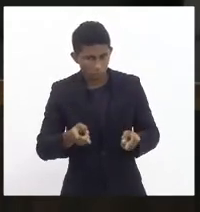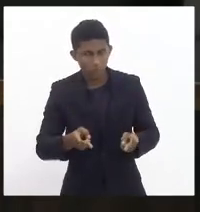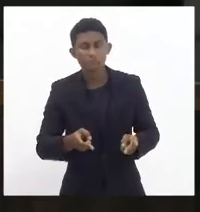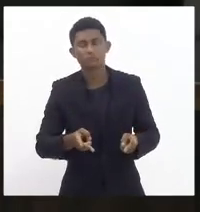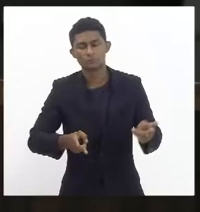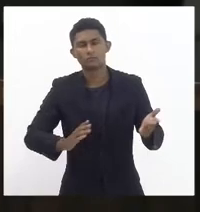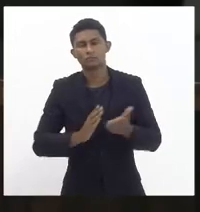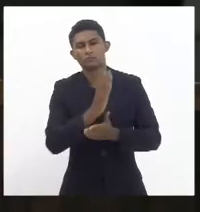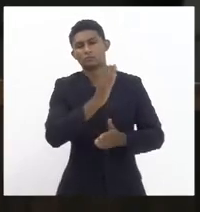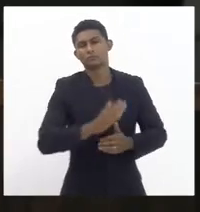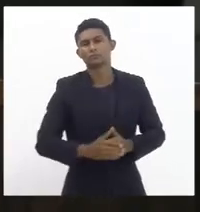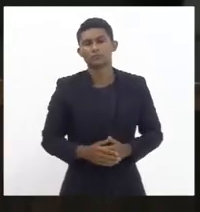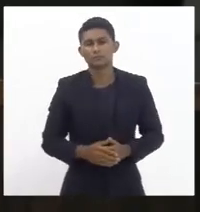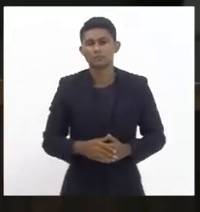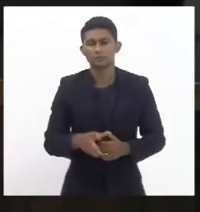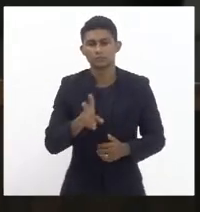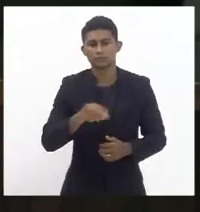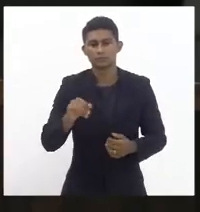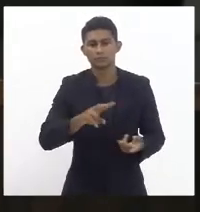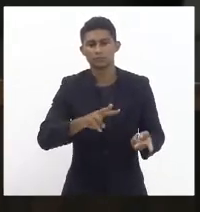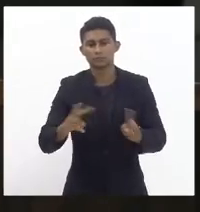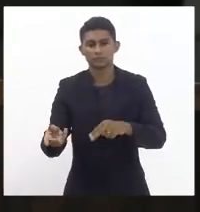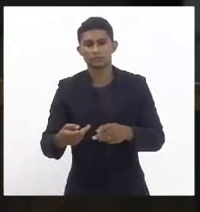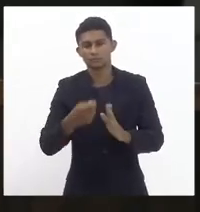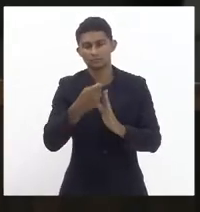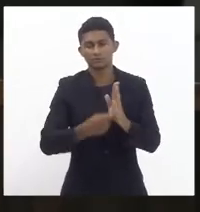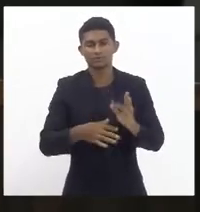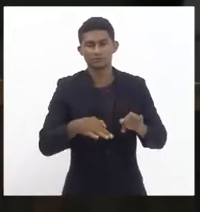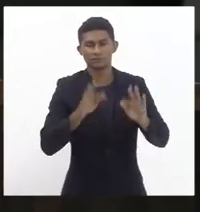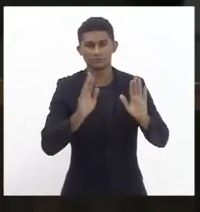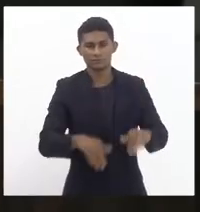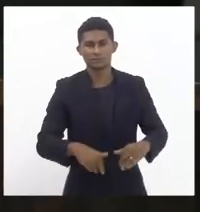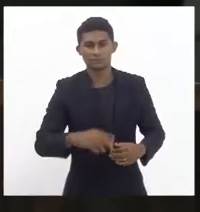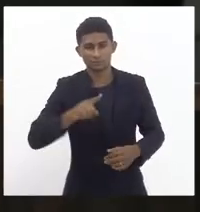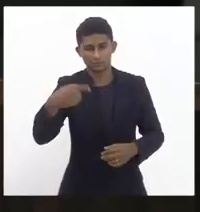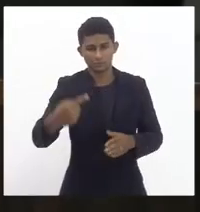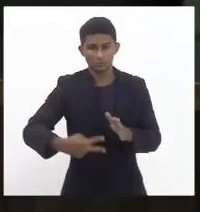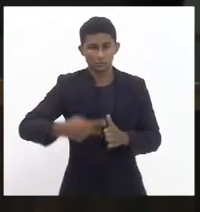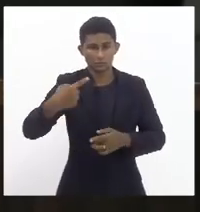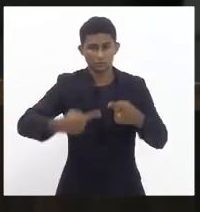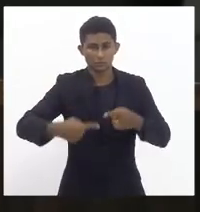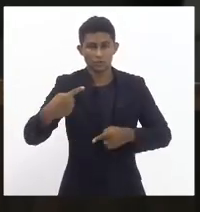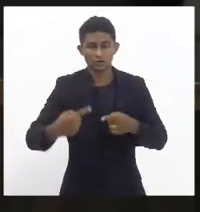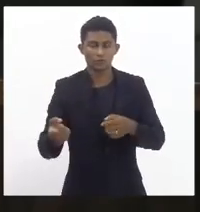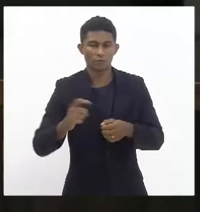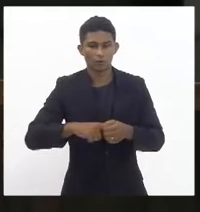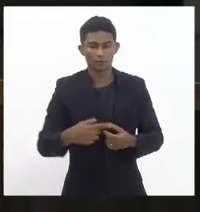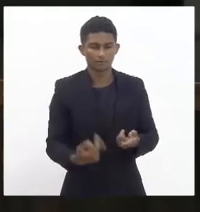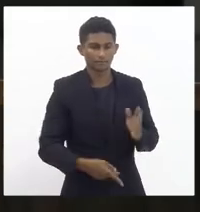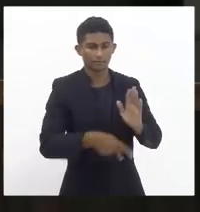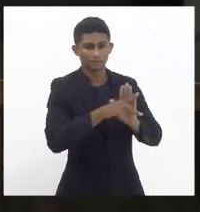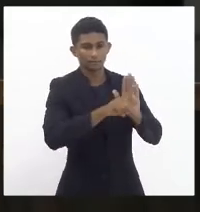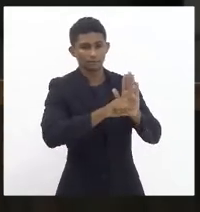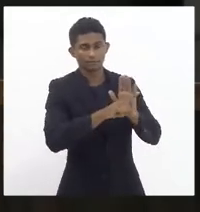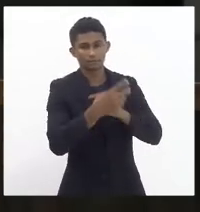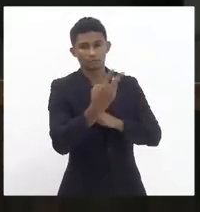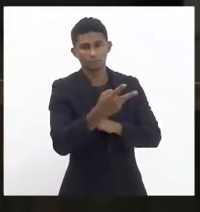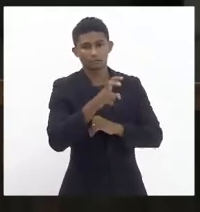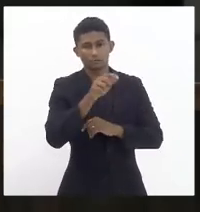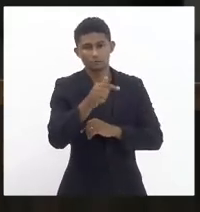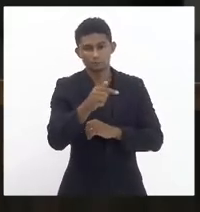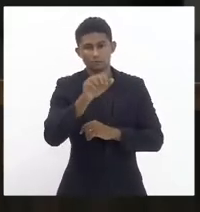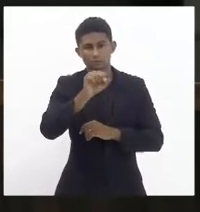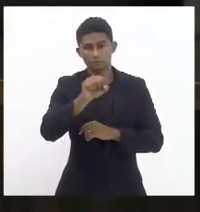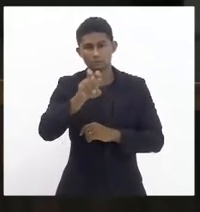permaneçam Como estão aprovado a redação do vencido para a segunda discussão pode já tirei 45